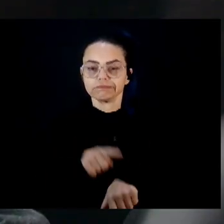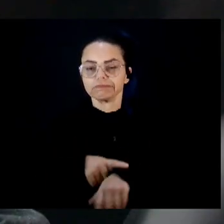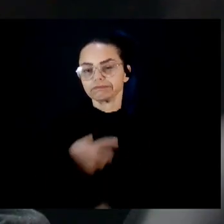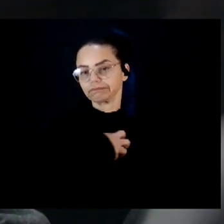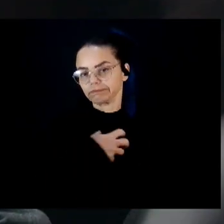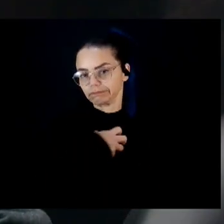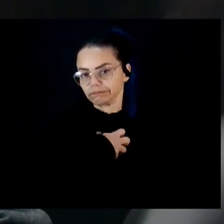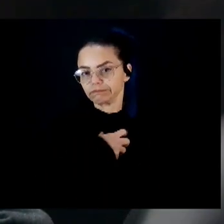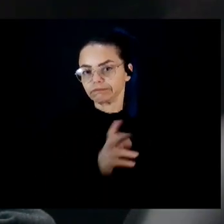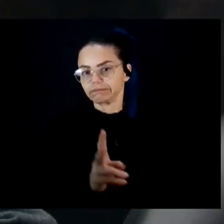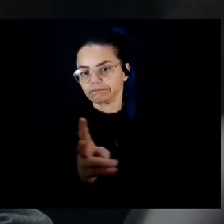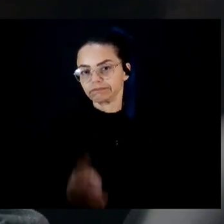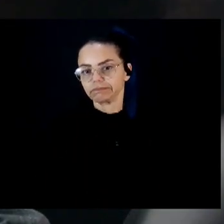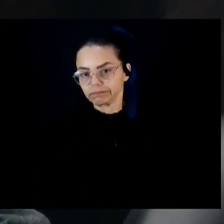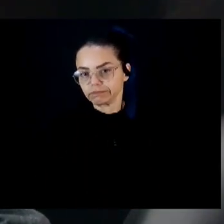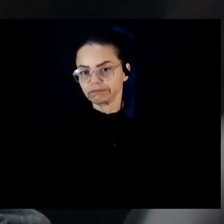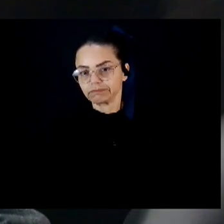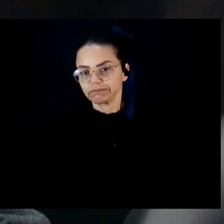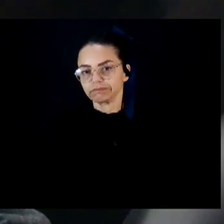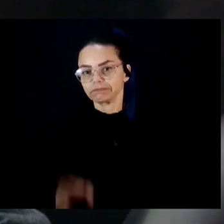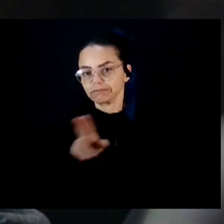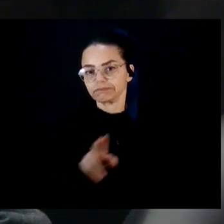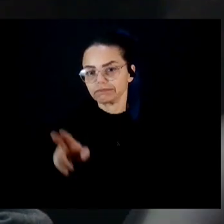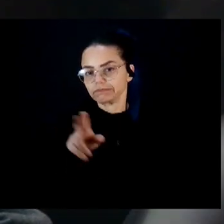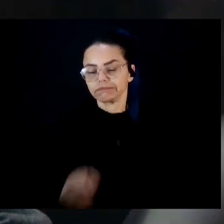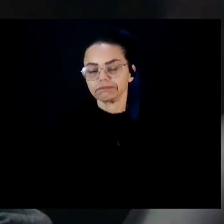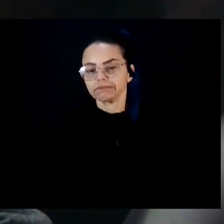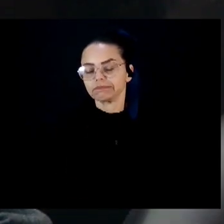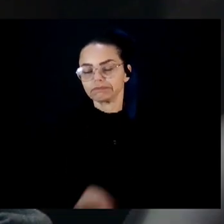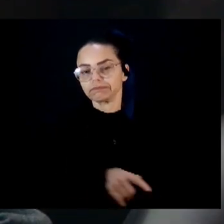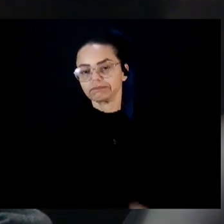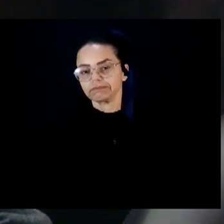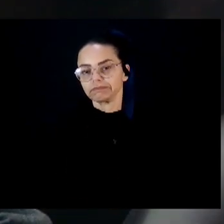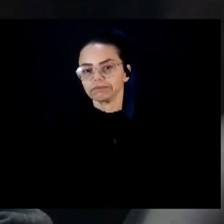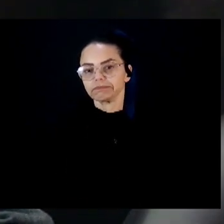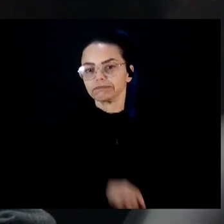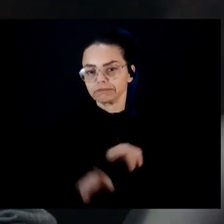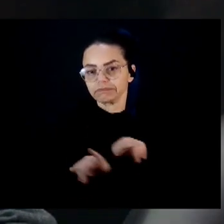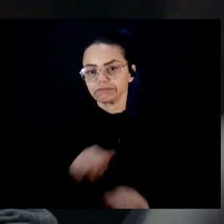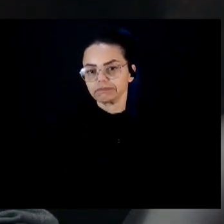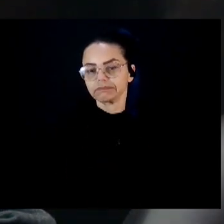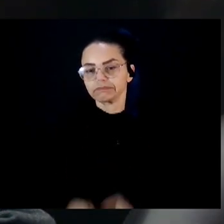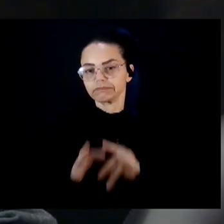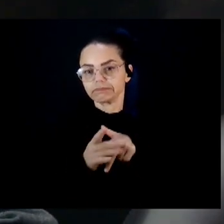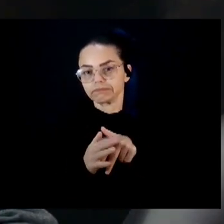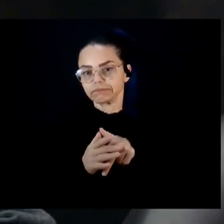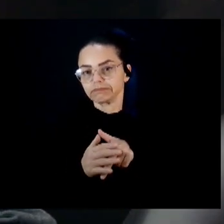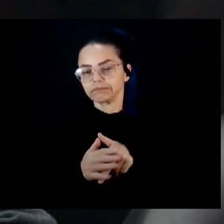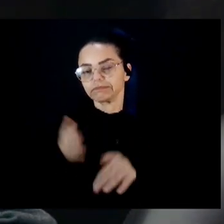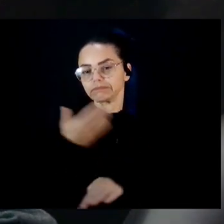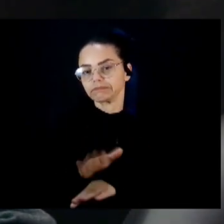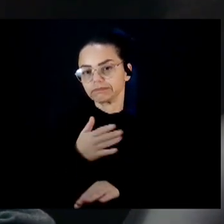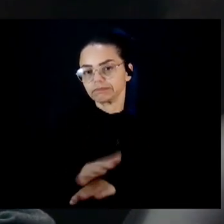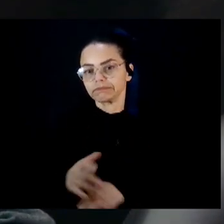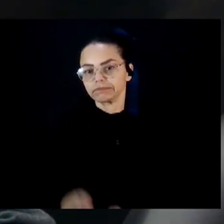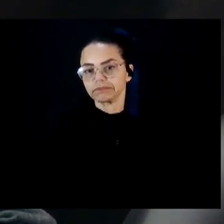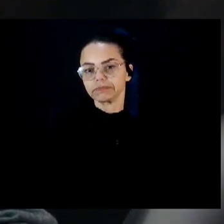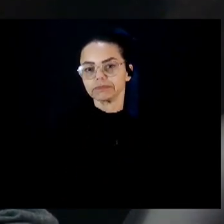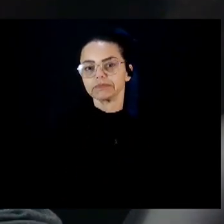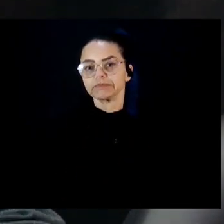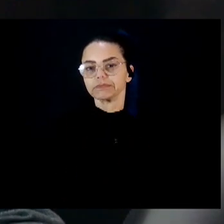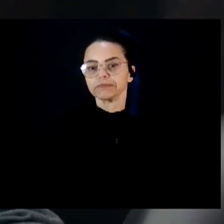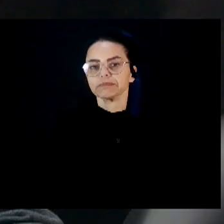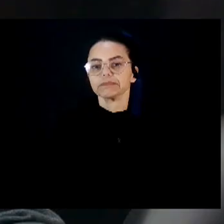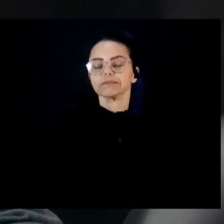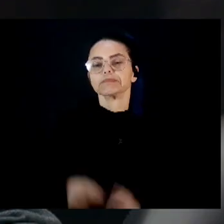nessa toada de usar indiscriminadamente. E eu falo para o paciente, né, e a gente pratica, não só fala como praticamos isso no consultório,